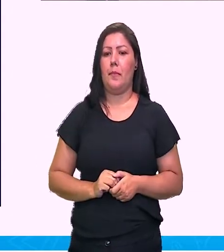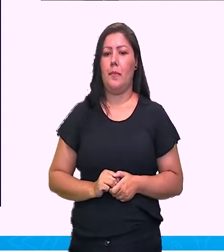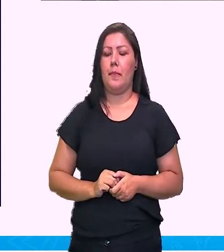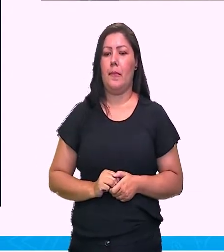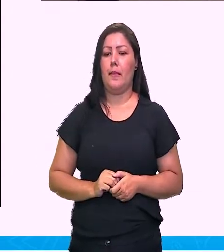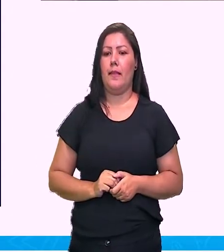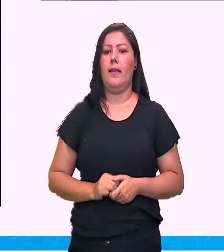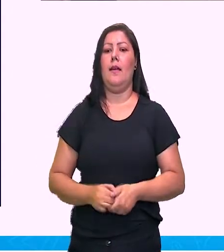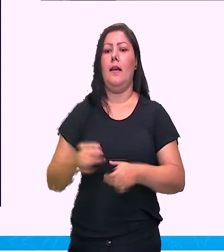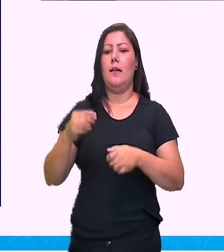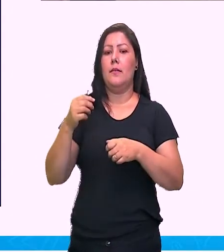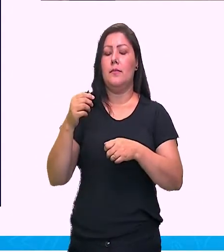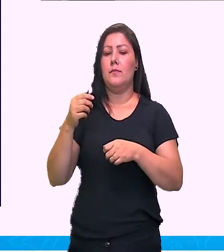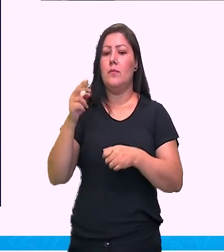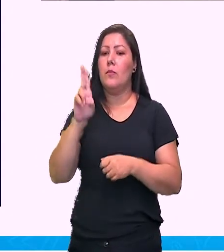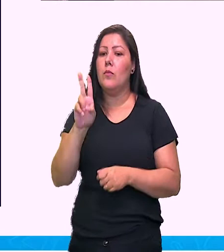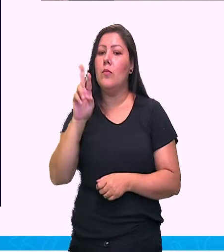a